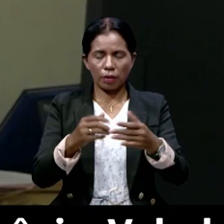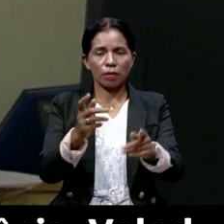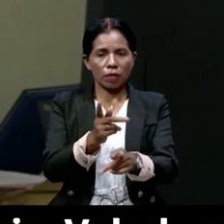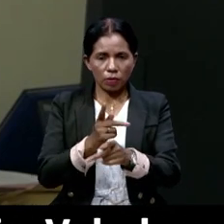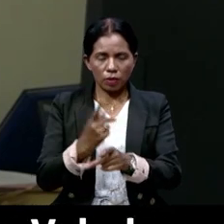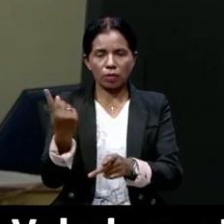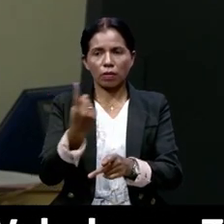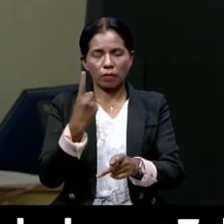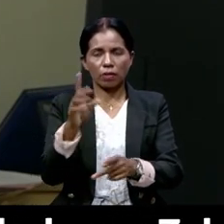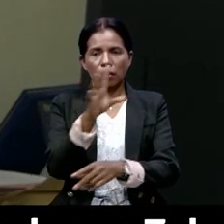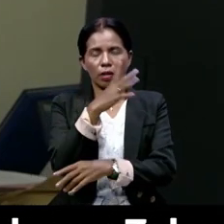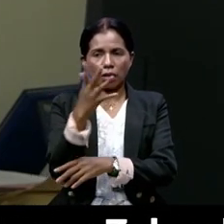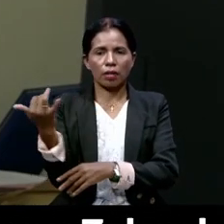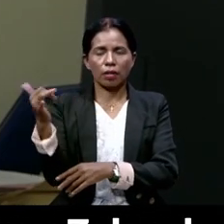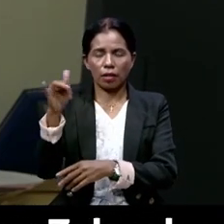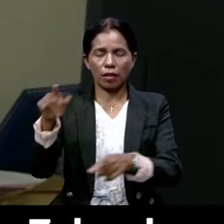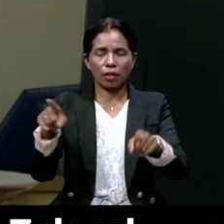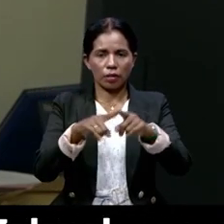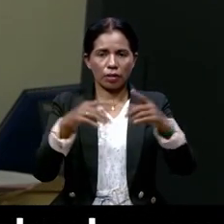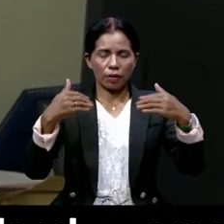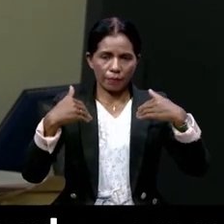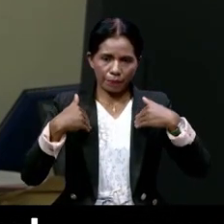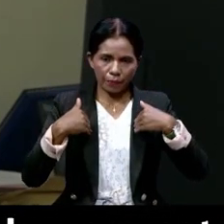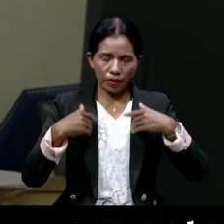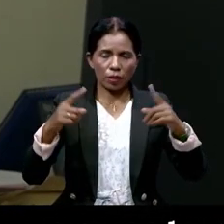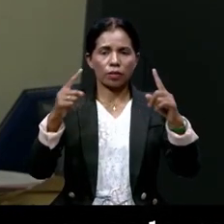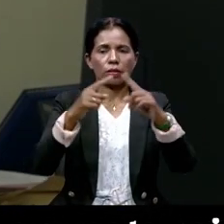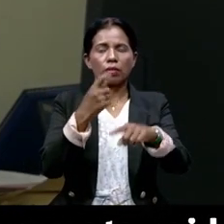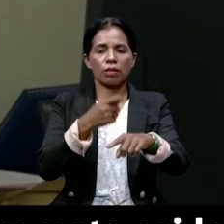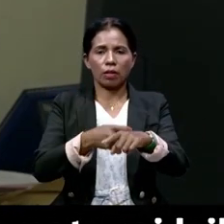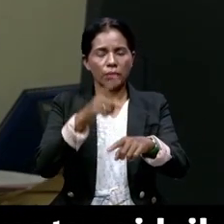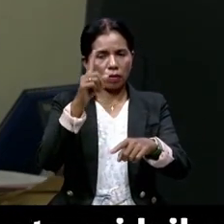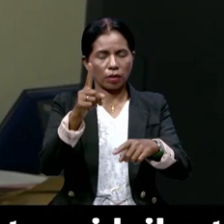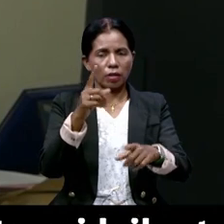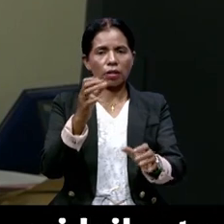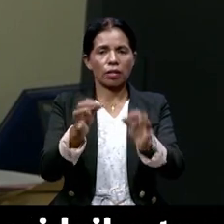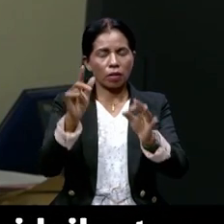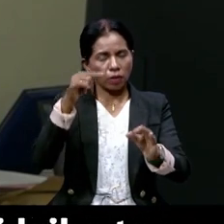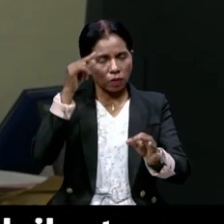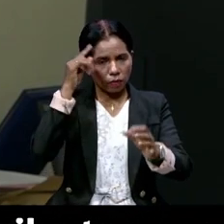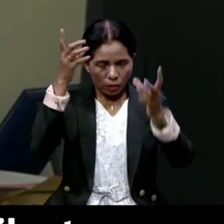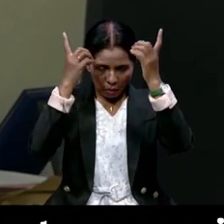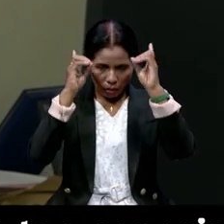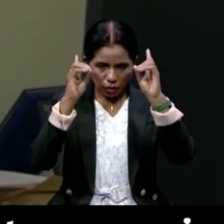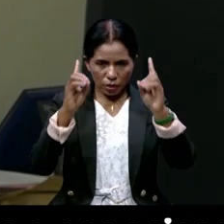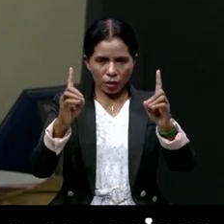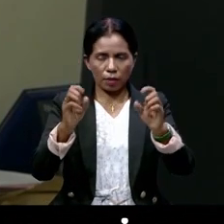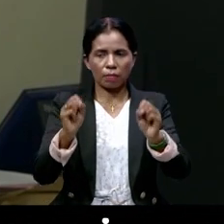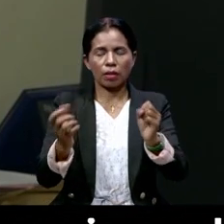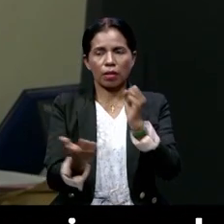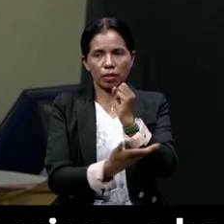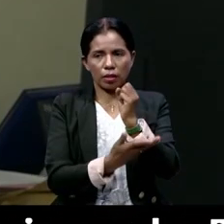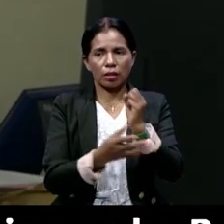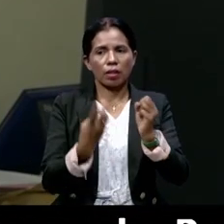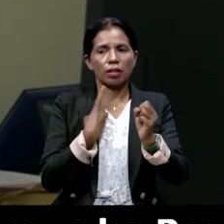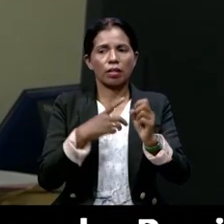na fatin ai kameli neve makanese ia urino ne to tempo ida quando a governo determina ona kata bele tesiona ita